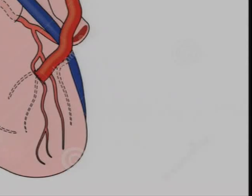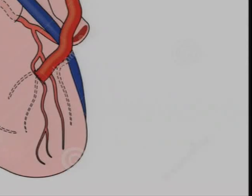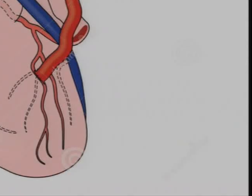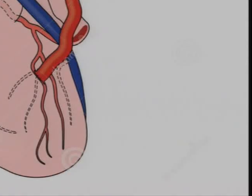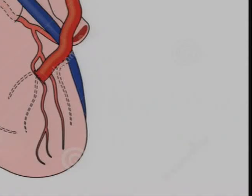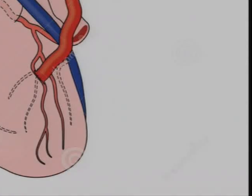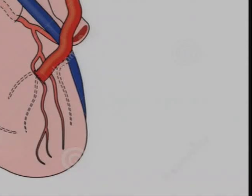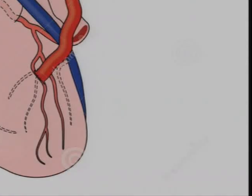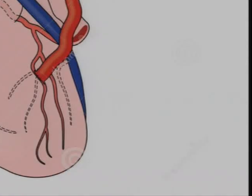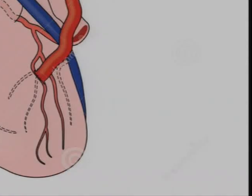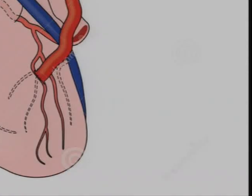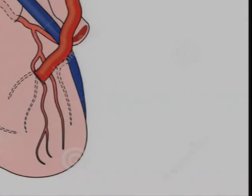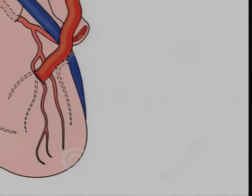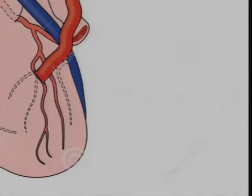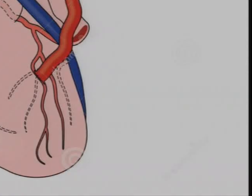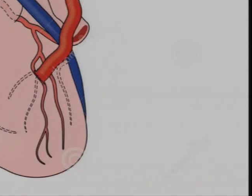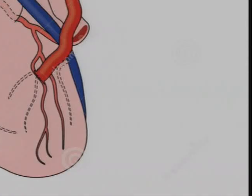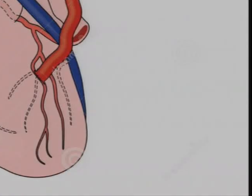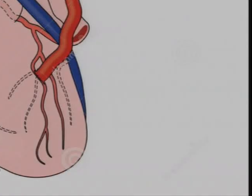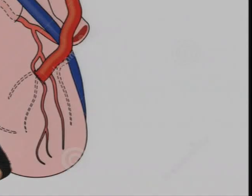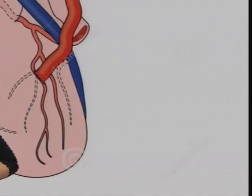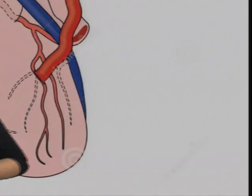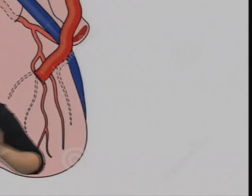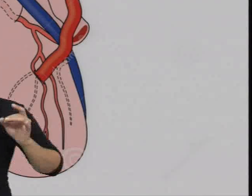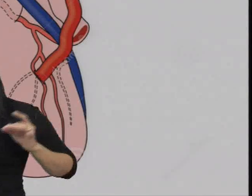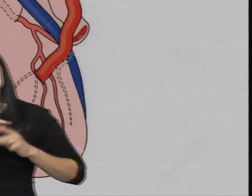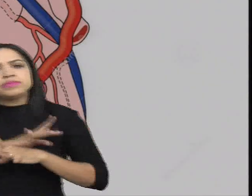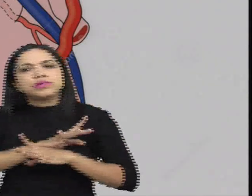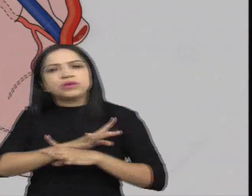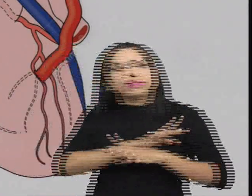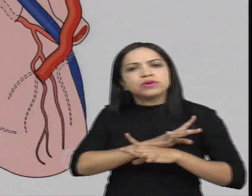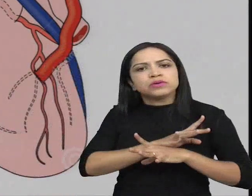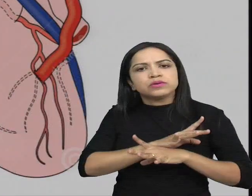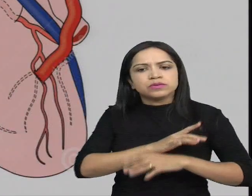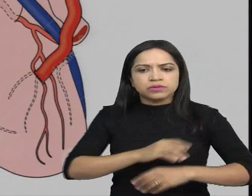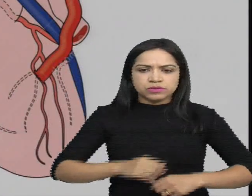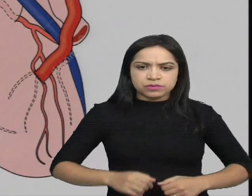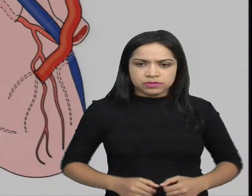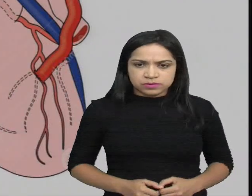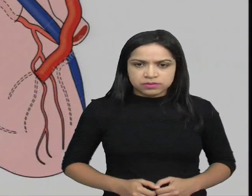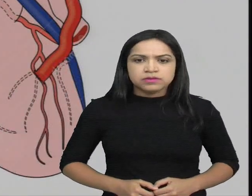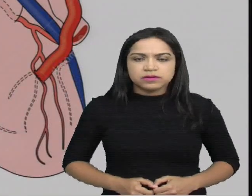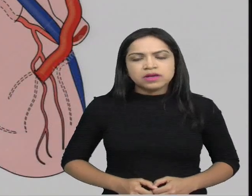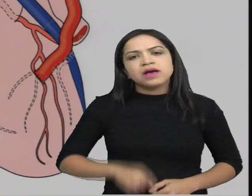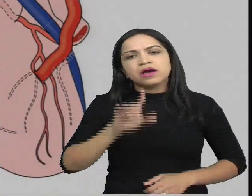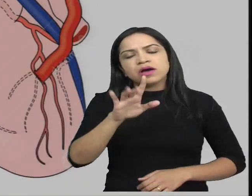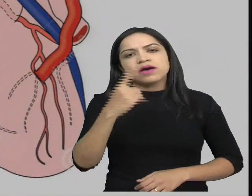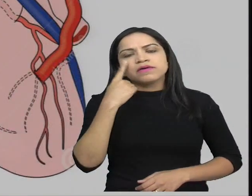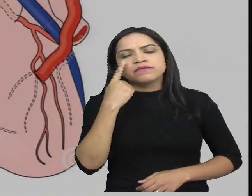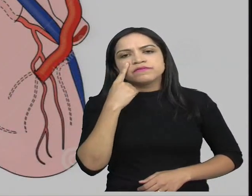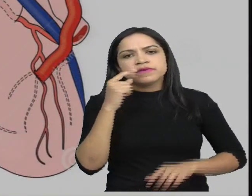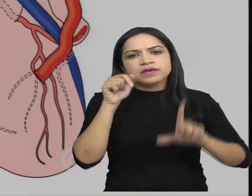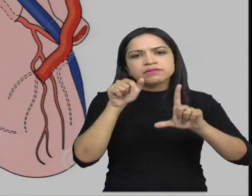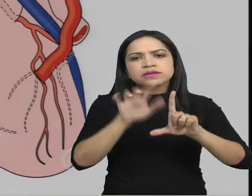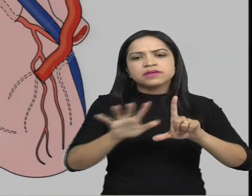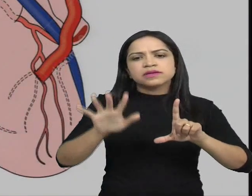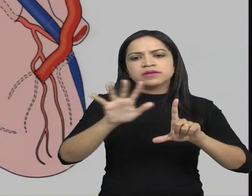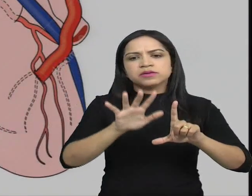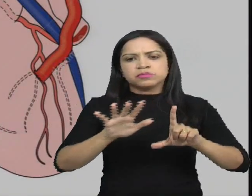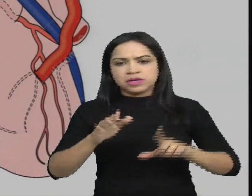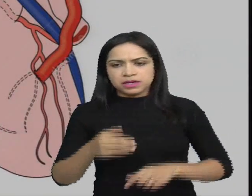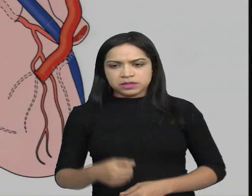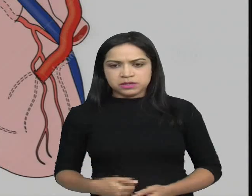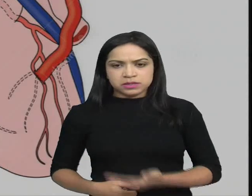mais ou menos dessa forma, né? Aqueles enxerto azul que tem, são as pontes de safena, e o